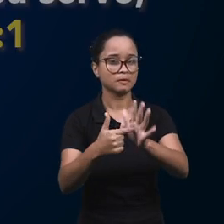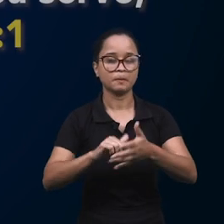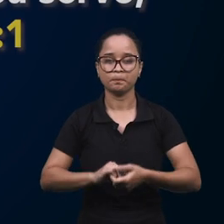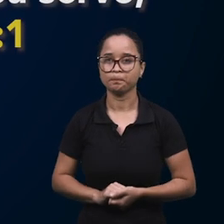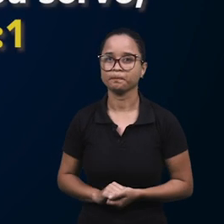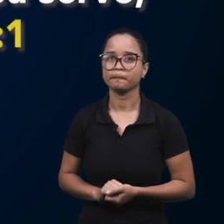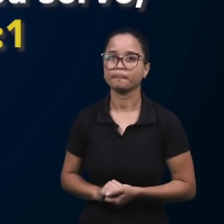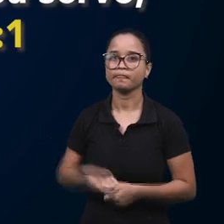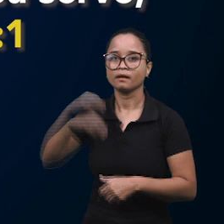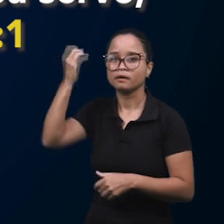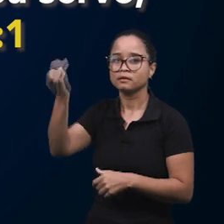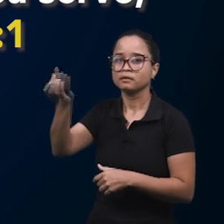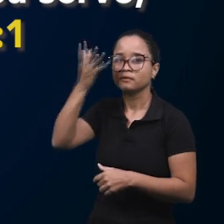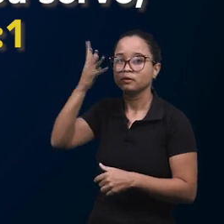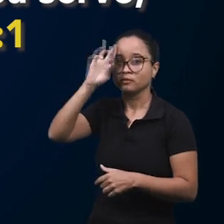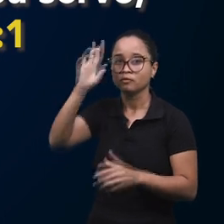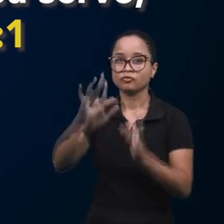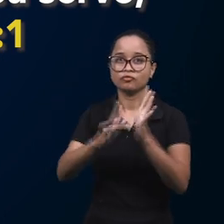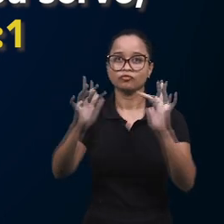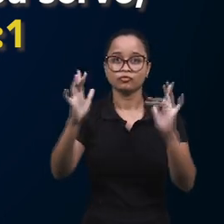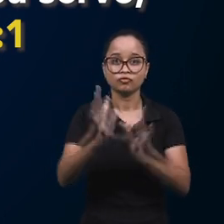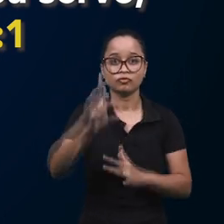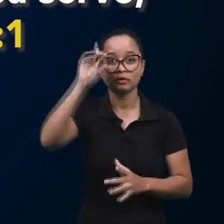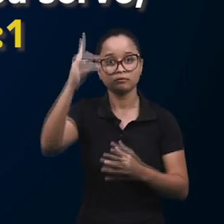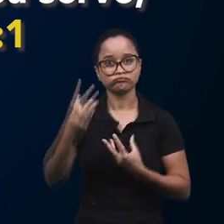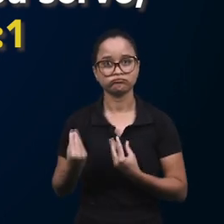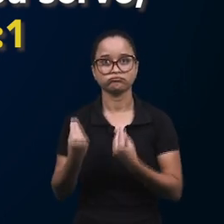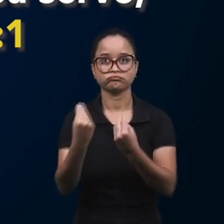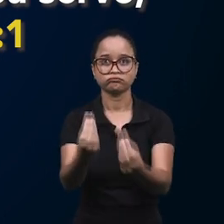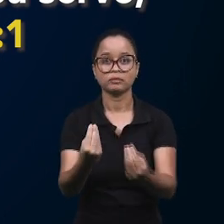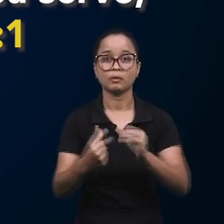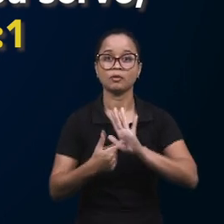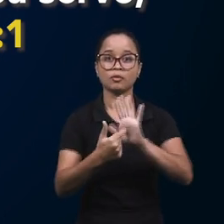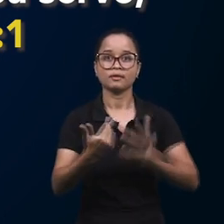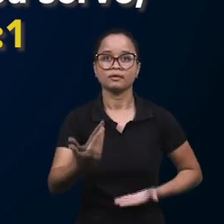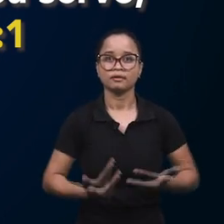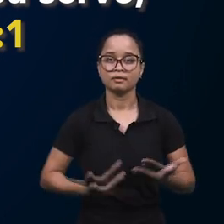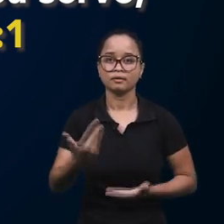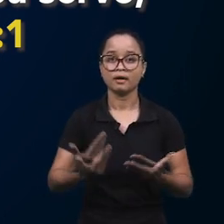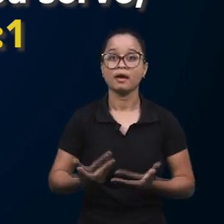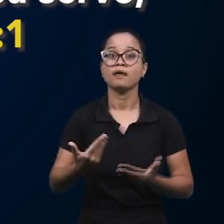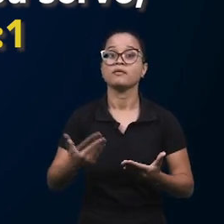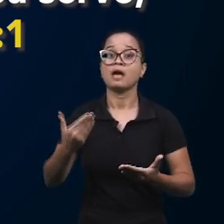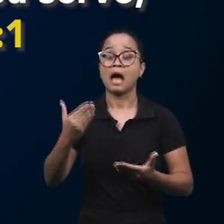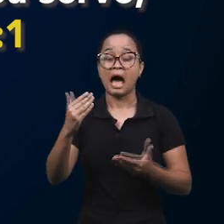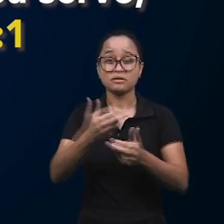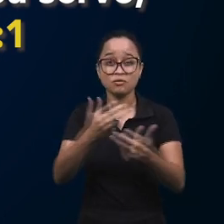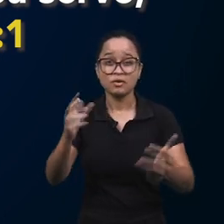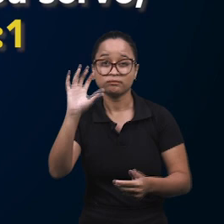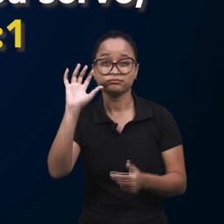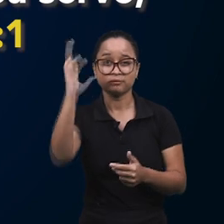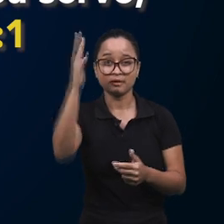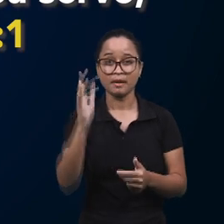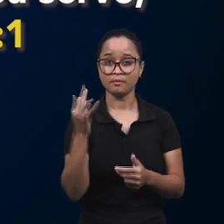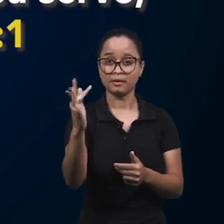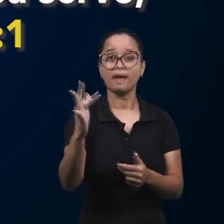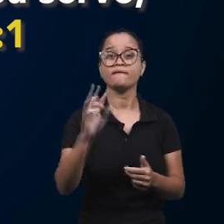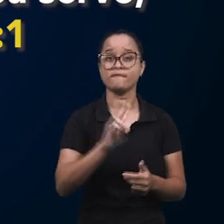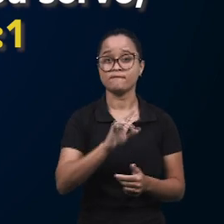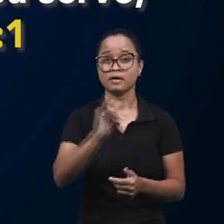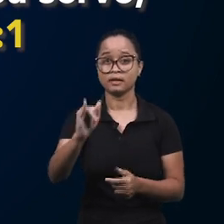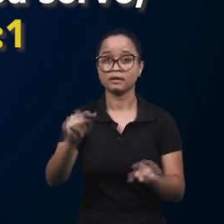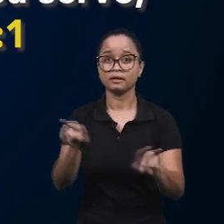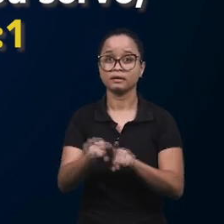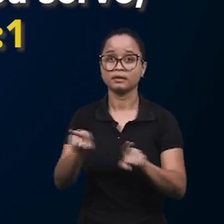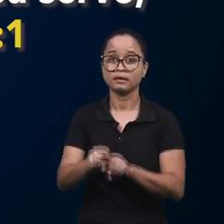diz: revelação de Jesus Cristo que Deus lhe deu para mostrar aos seus servos as coisas que breve devem acontecer e que